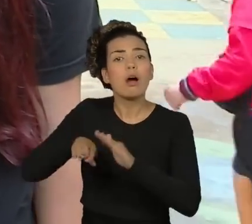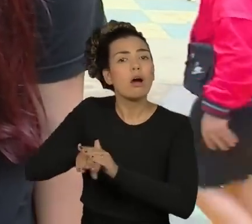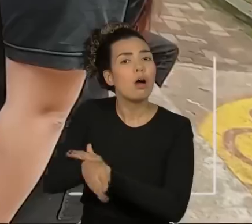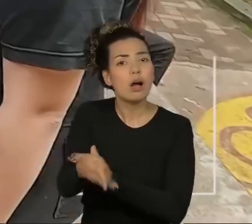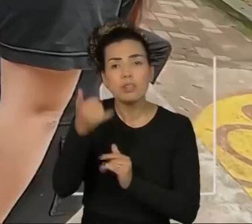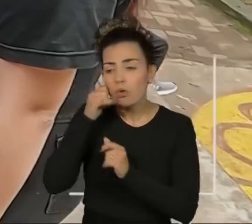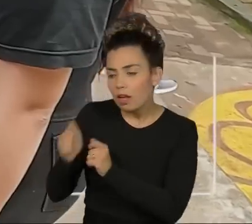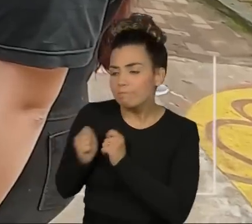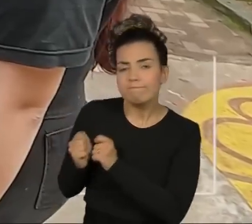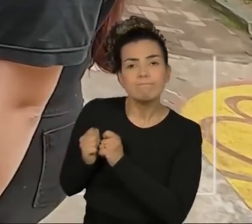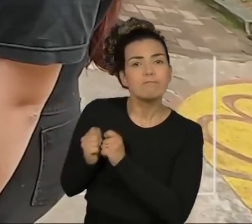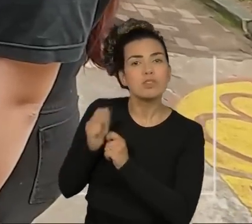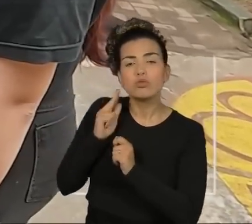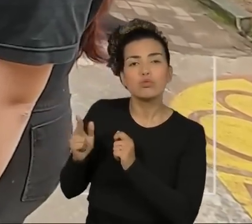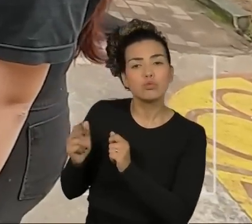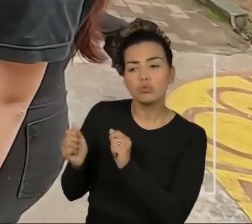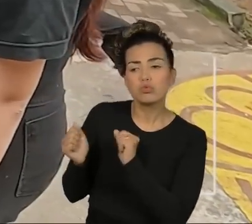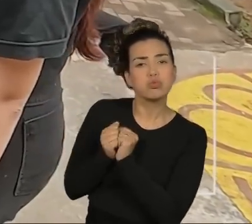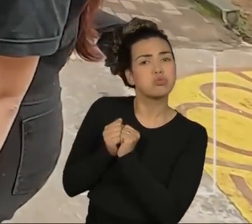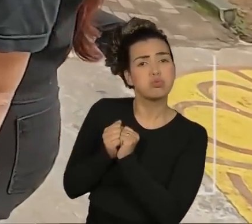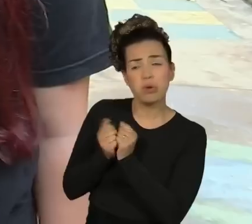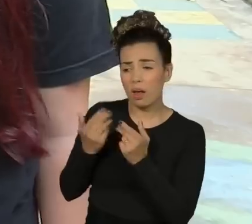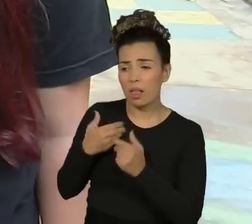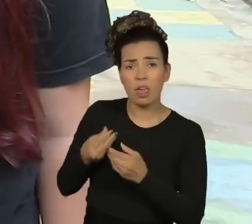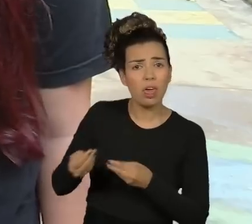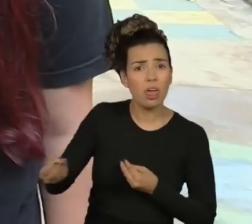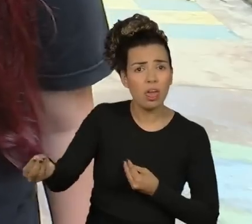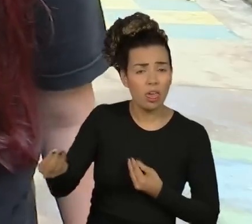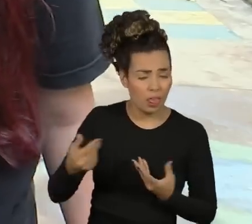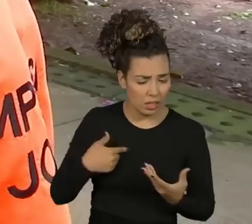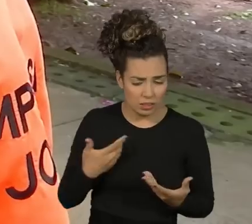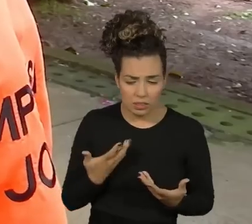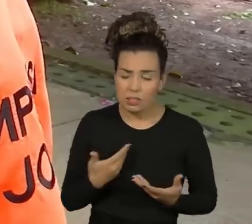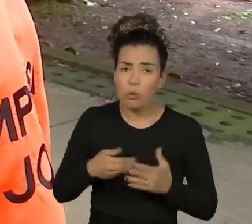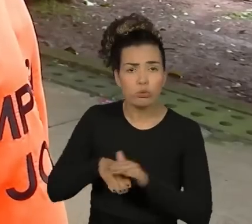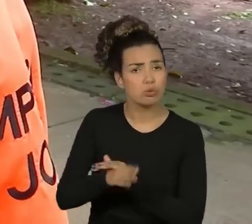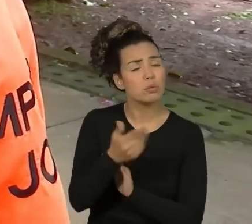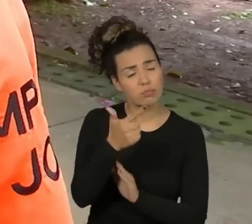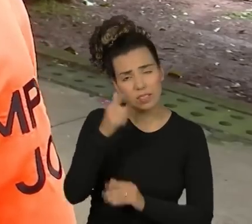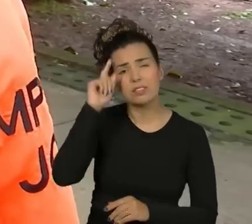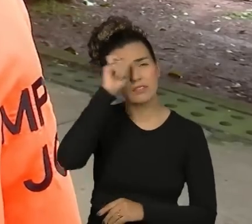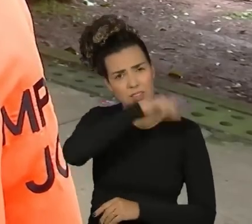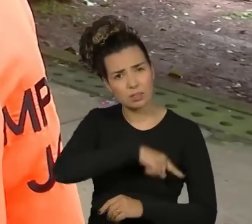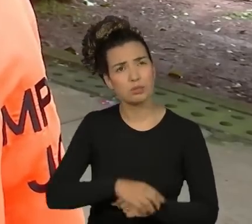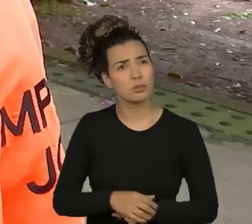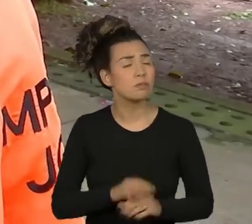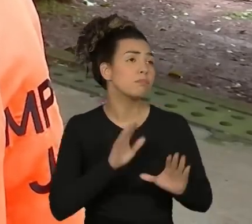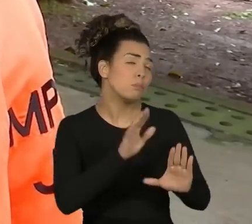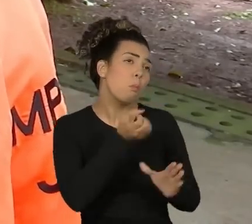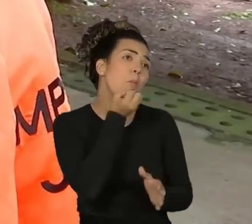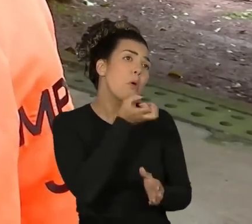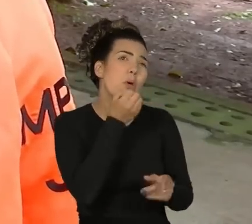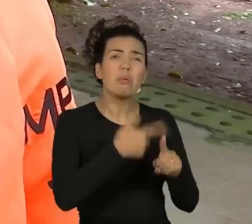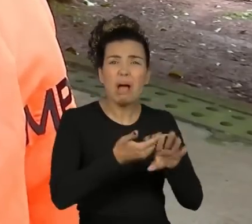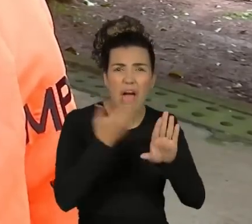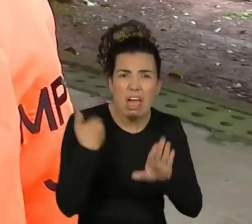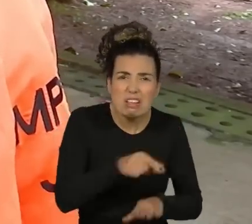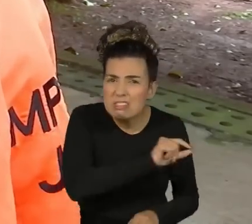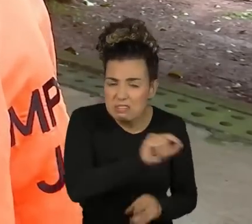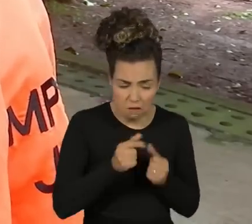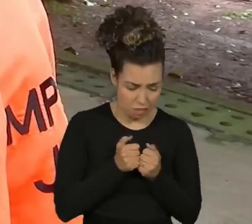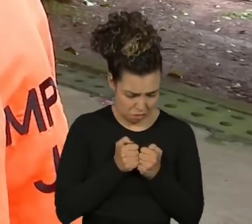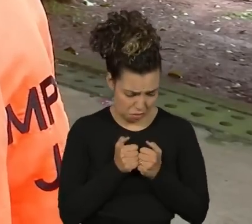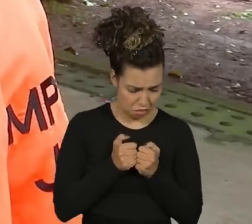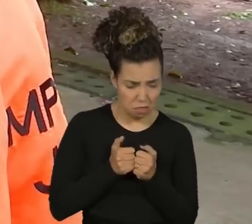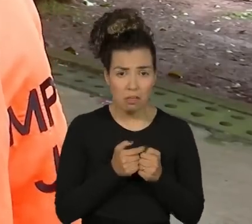celular. Então, eu tô tentando me acostumar, mas está sendo muito difícil. Foi boa, porque as crianças ficavam só no celular, aí